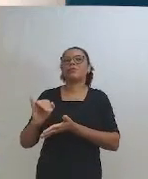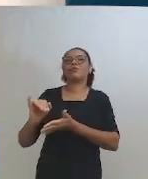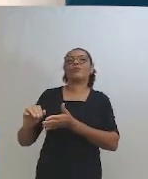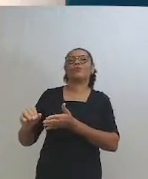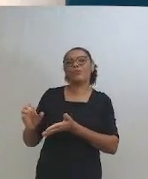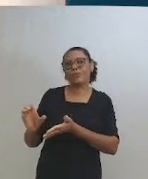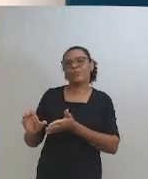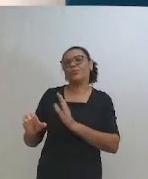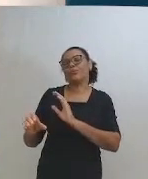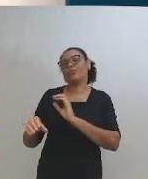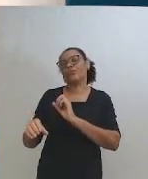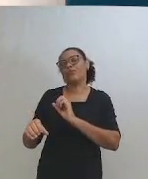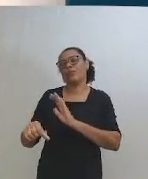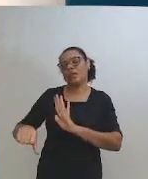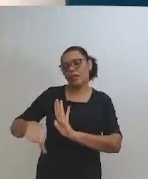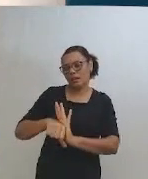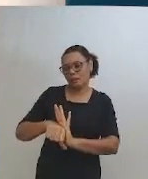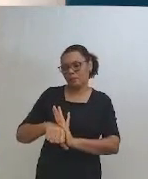embora, certo,